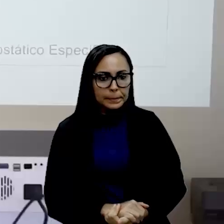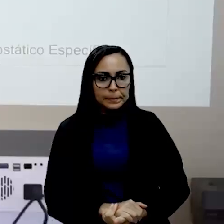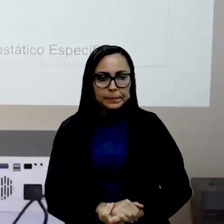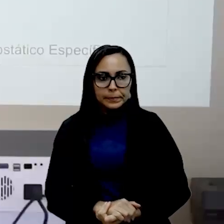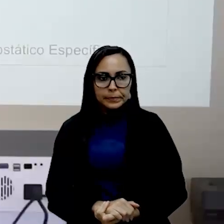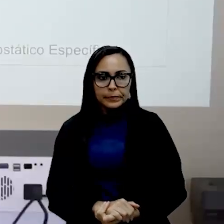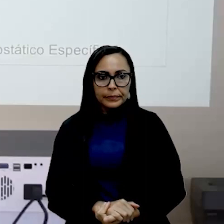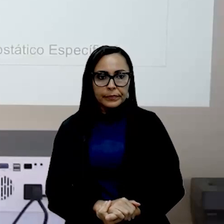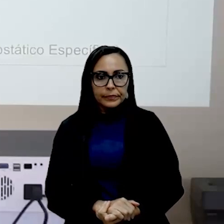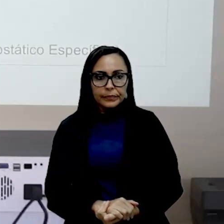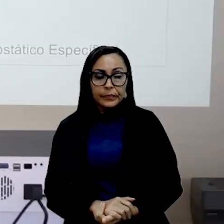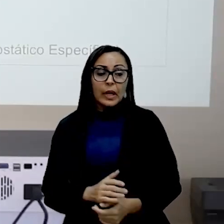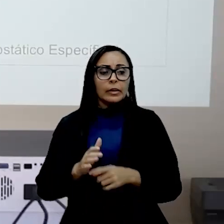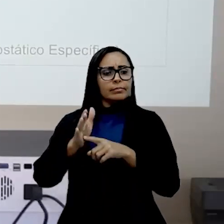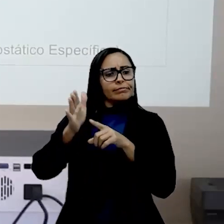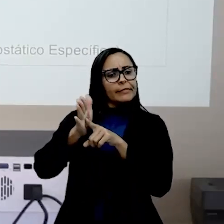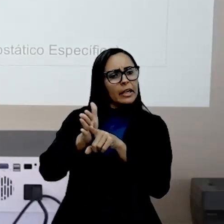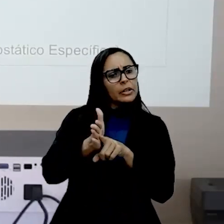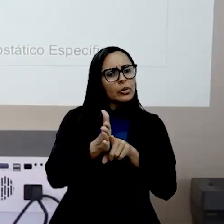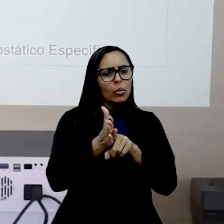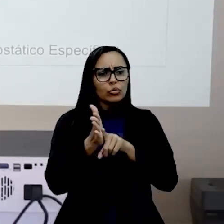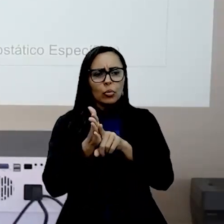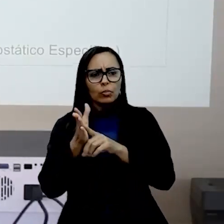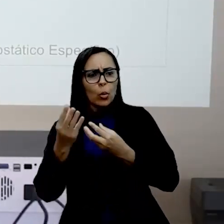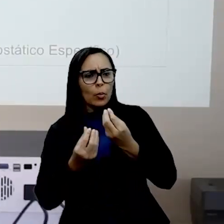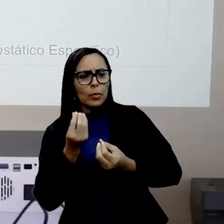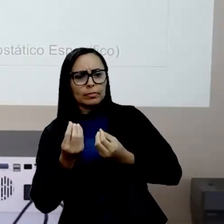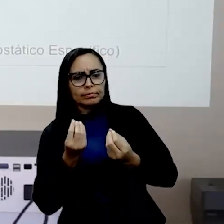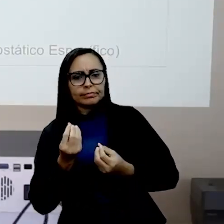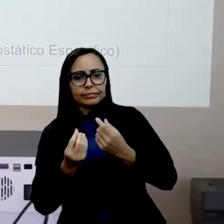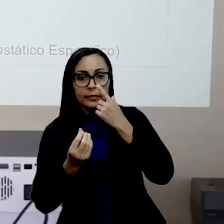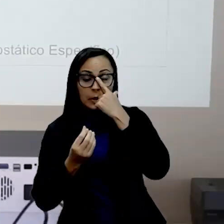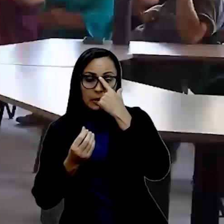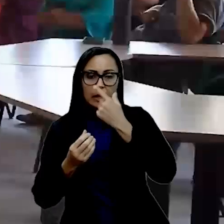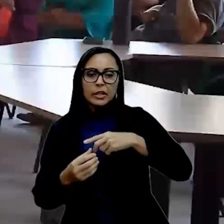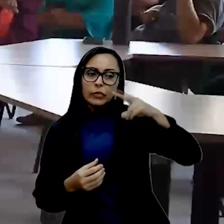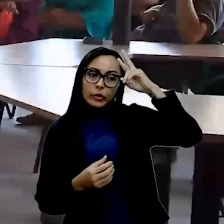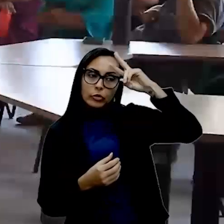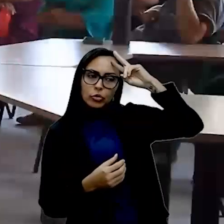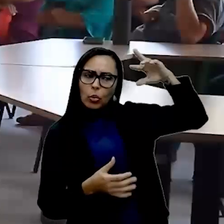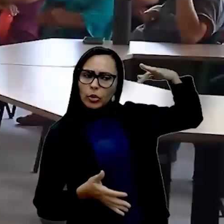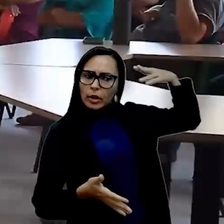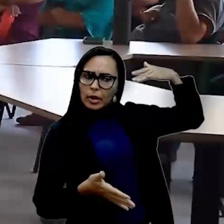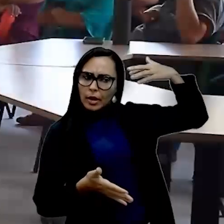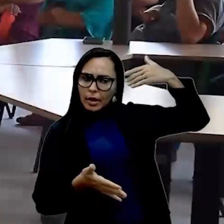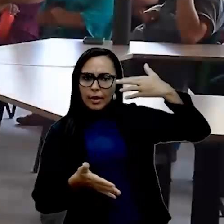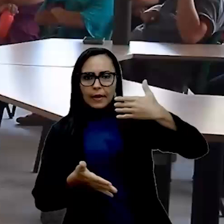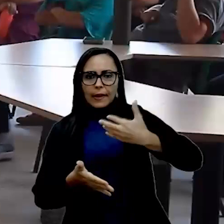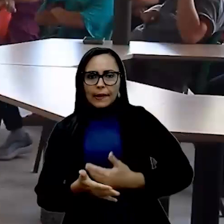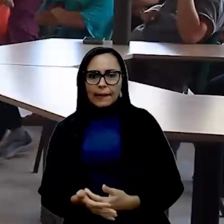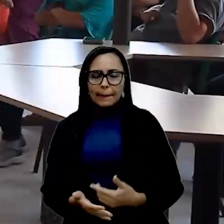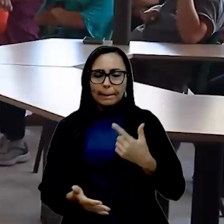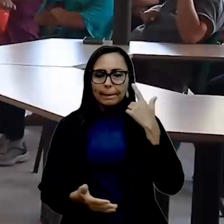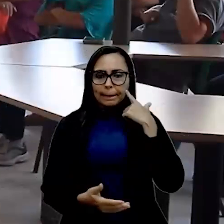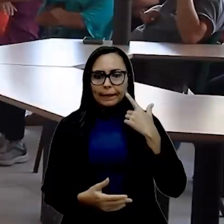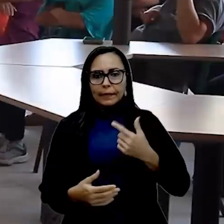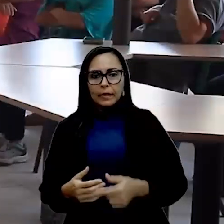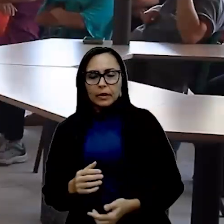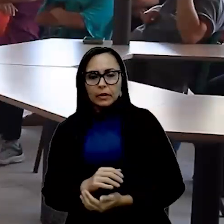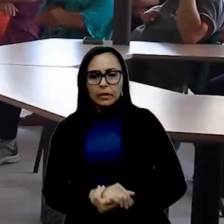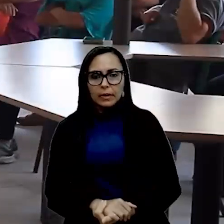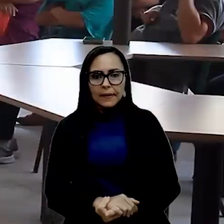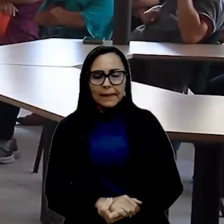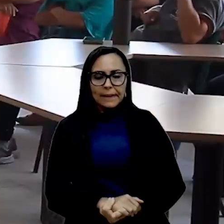E o diagnóstico? Como é que é feito o diagnóstico do câncer de próstata? Primeiramente, a história, né? Na fase inicial, não tem